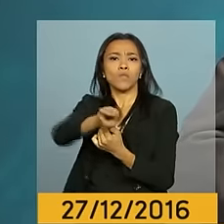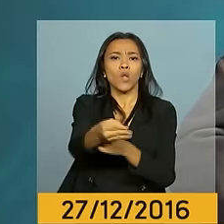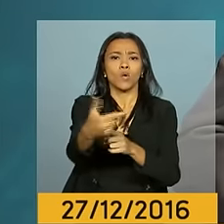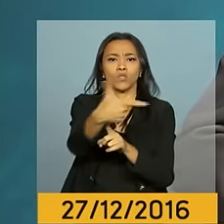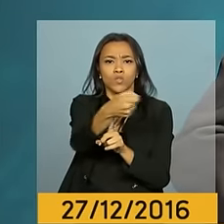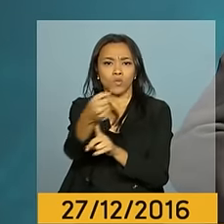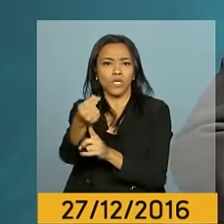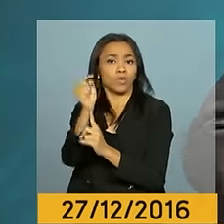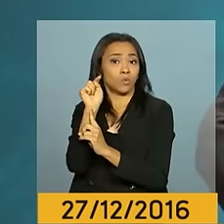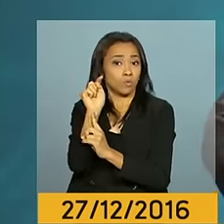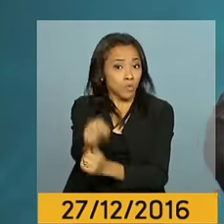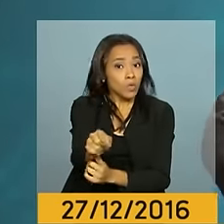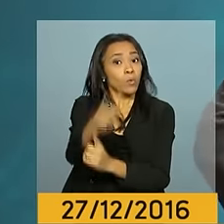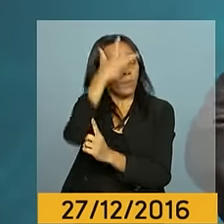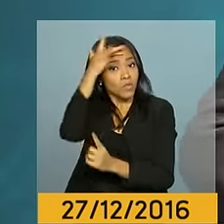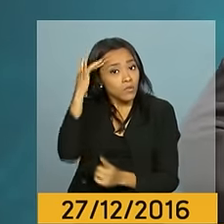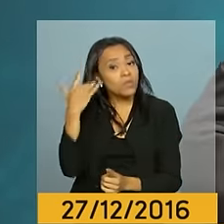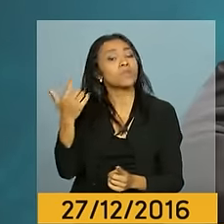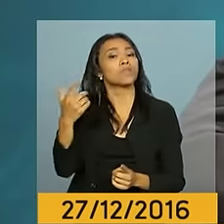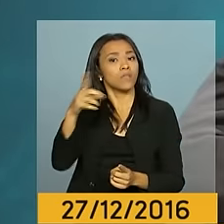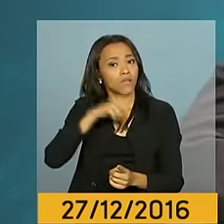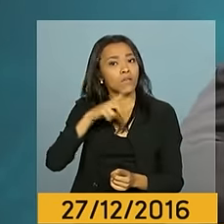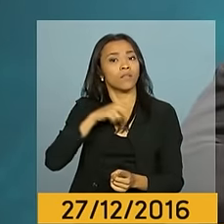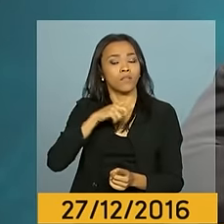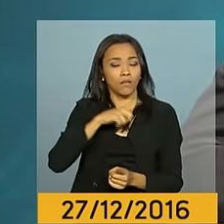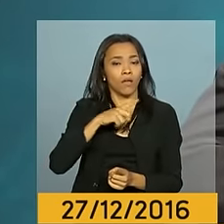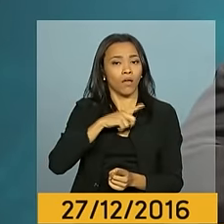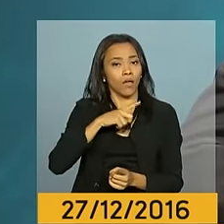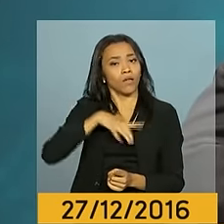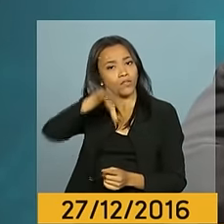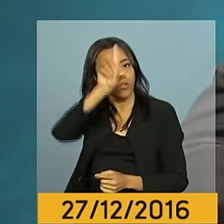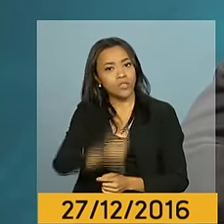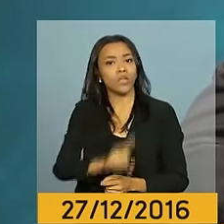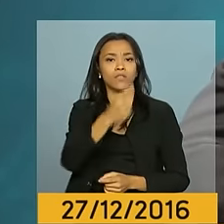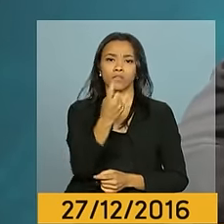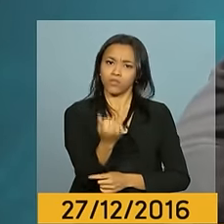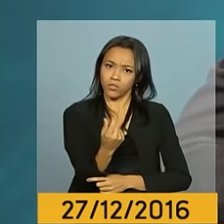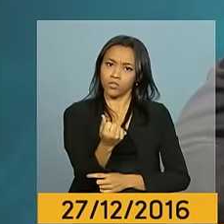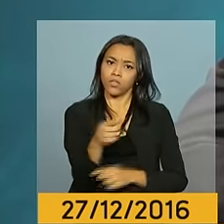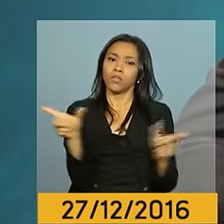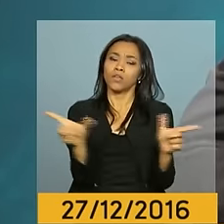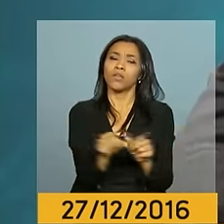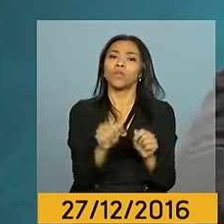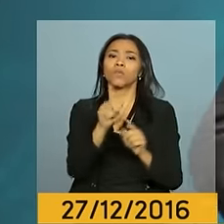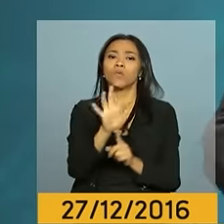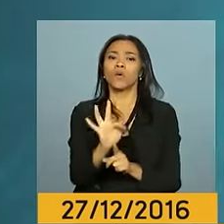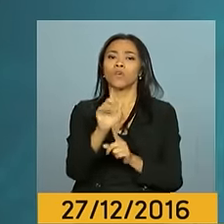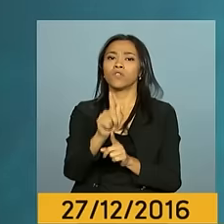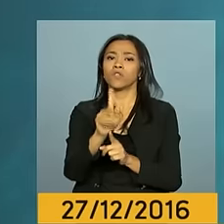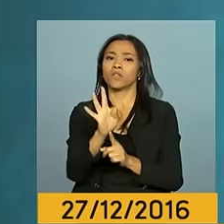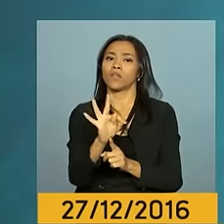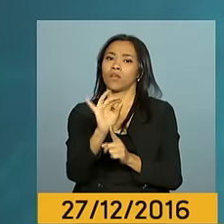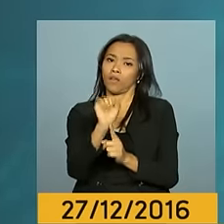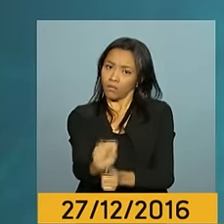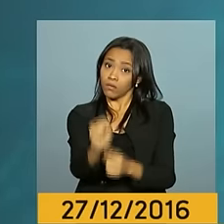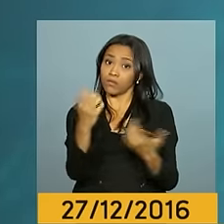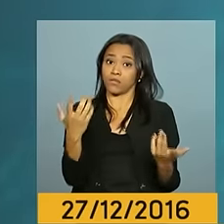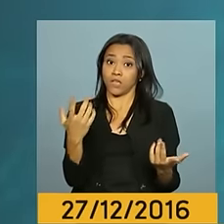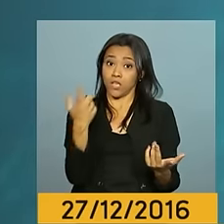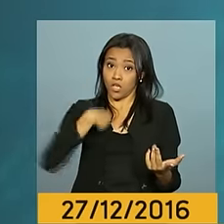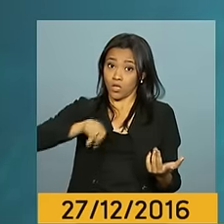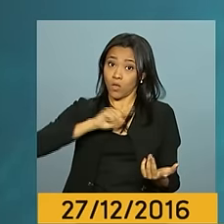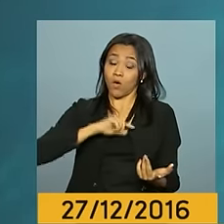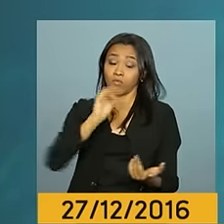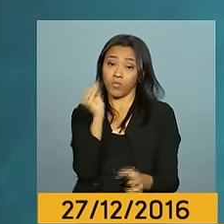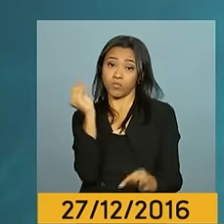200.000 trabalhadores que terão acesso direto as contas do Fundo de Garantia e nós vamos colocar cerca